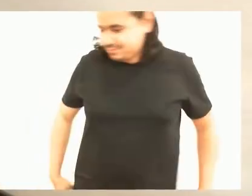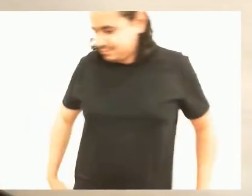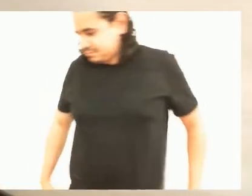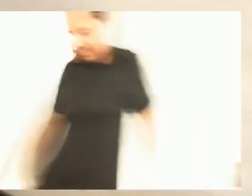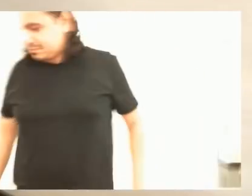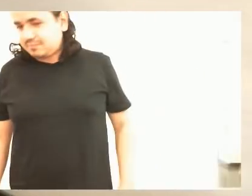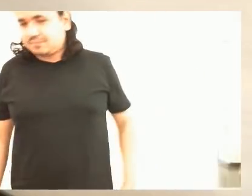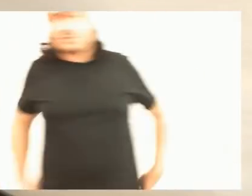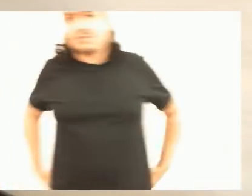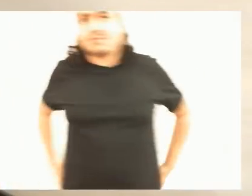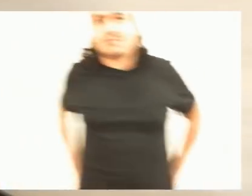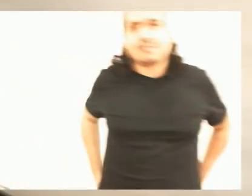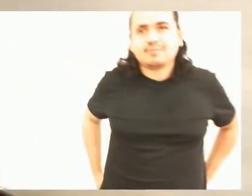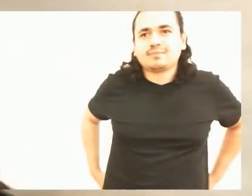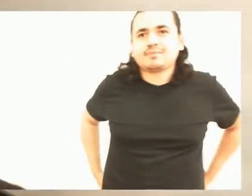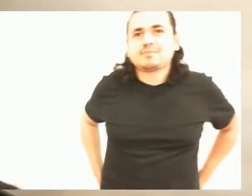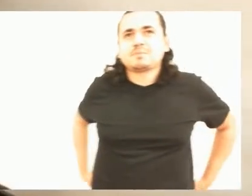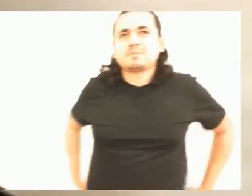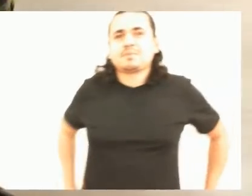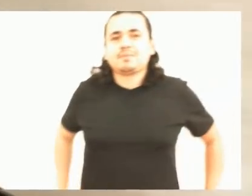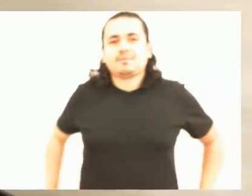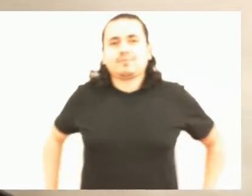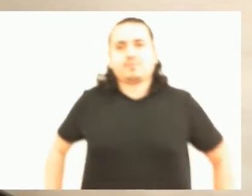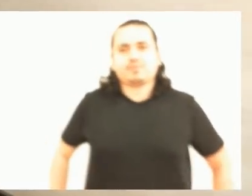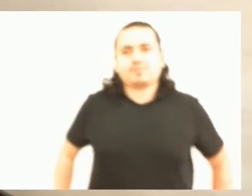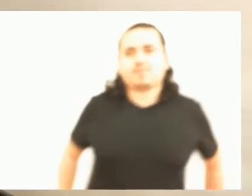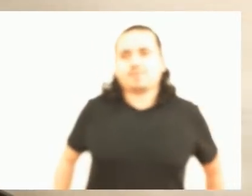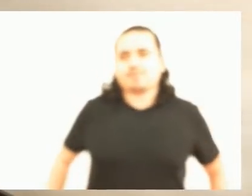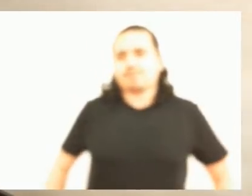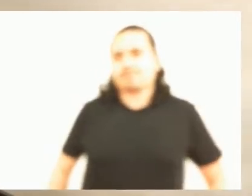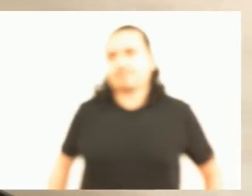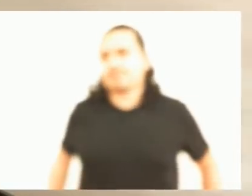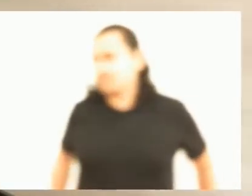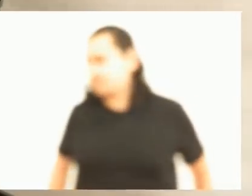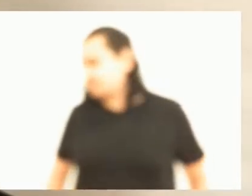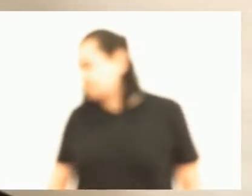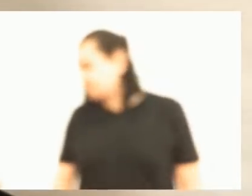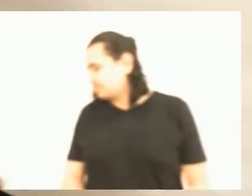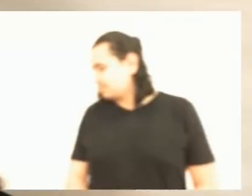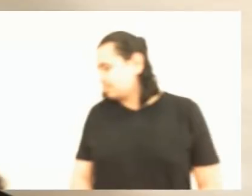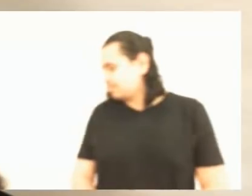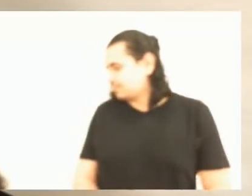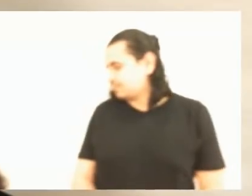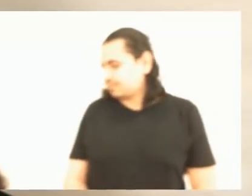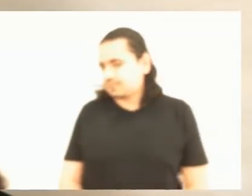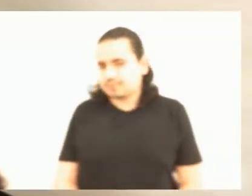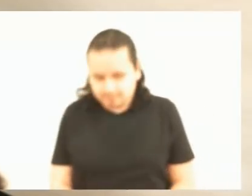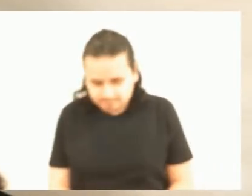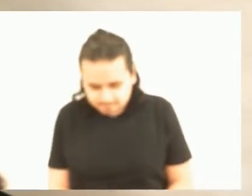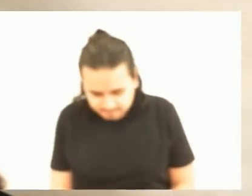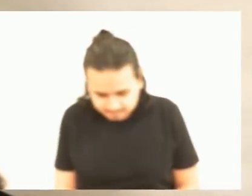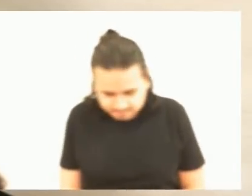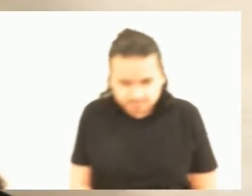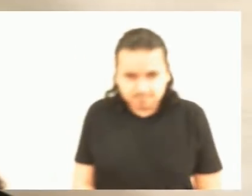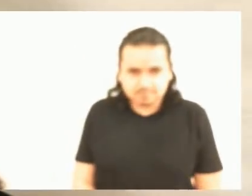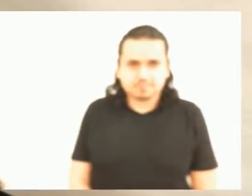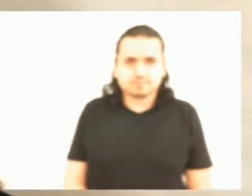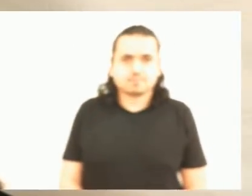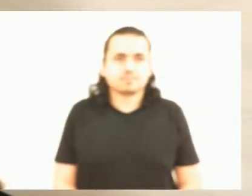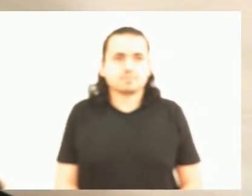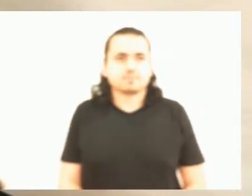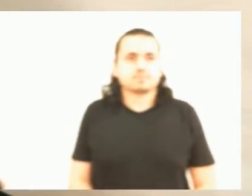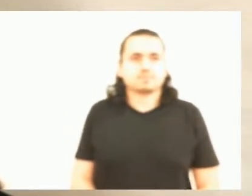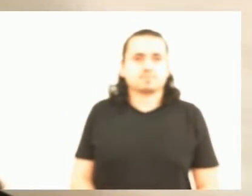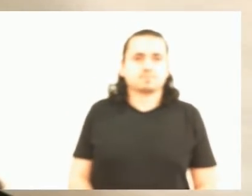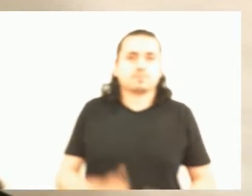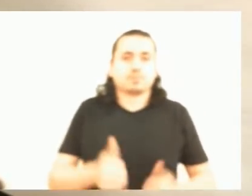solicitada pela criança disciplina ou prestar atenção ela tem que partir da sua própria tensão como educador e como